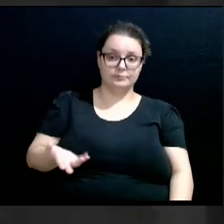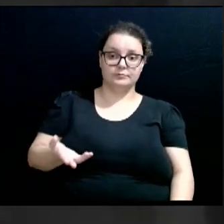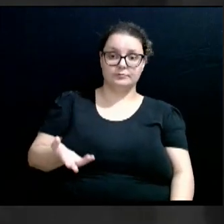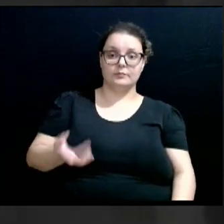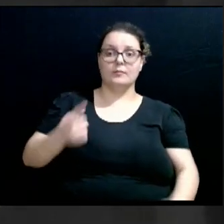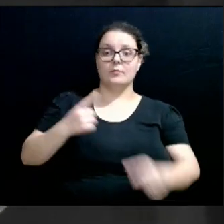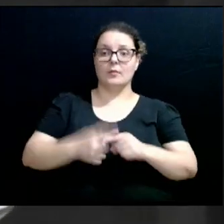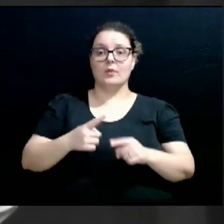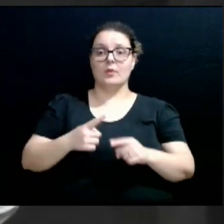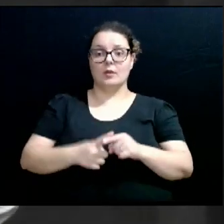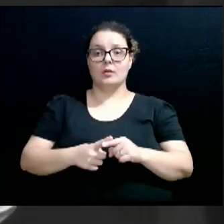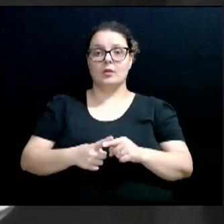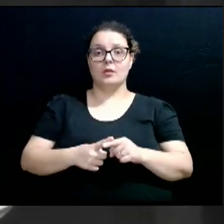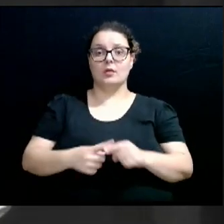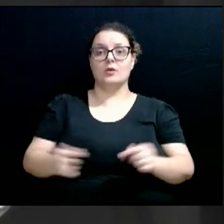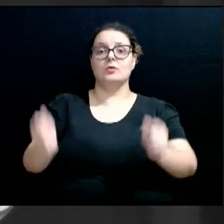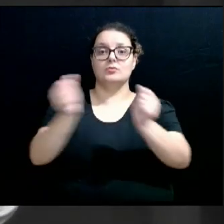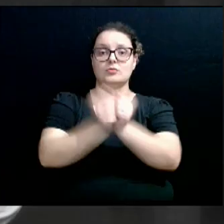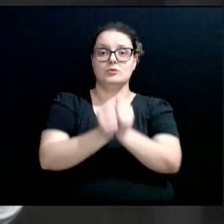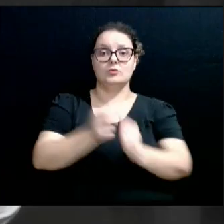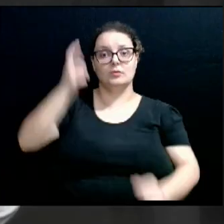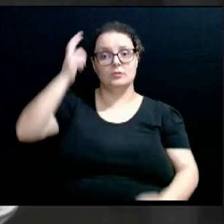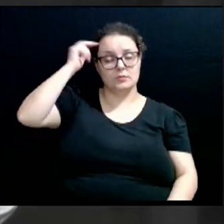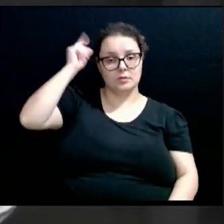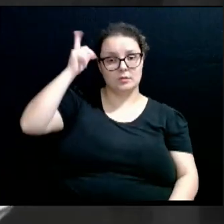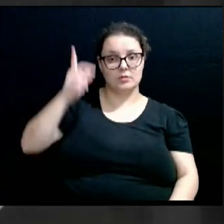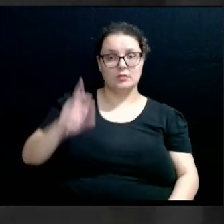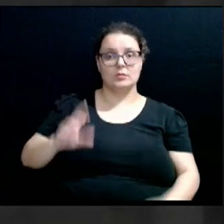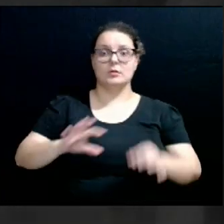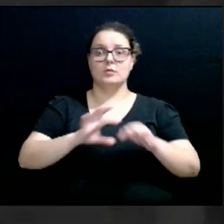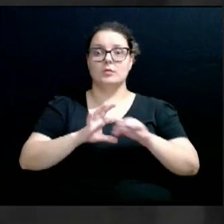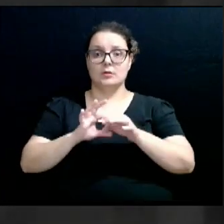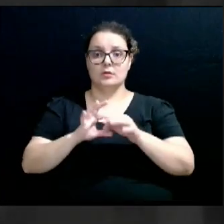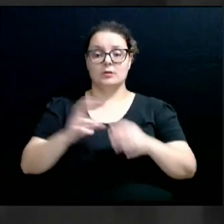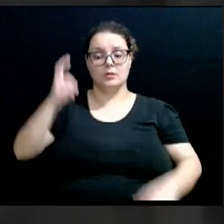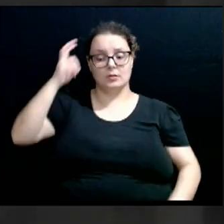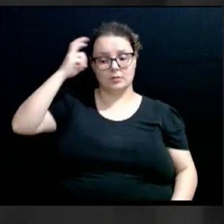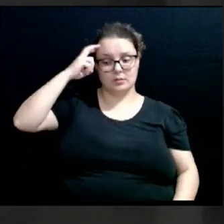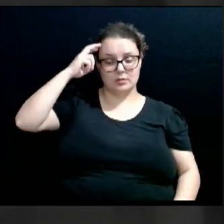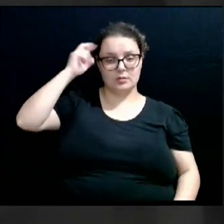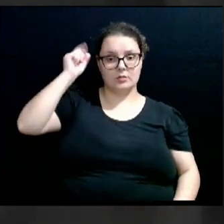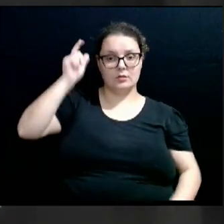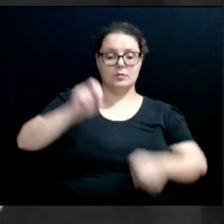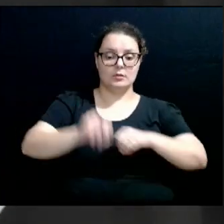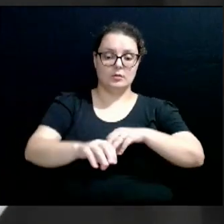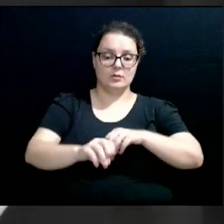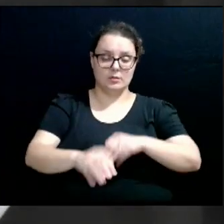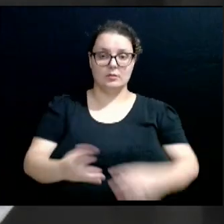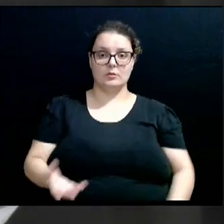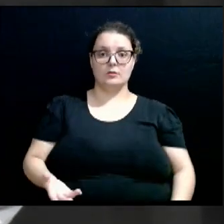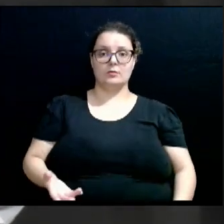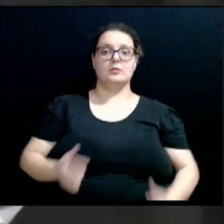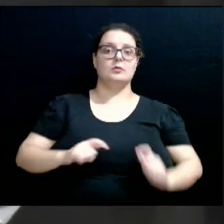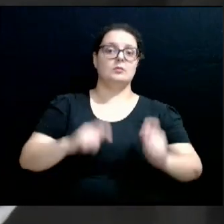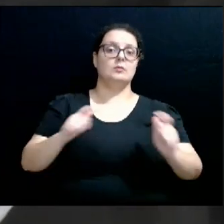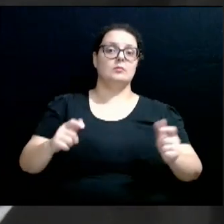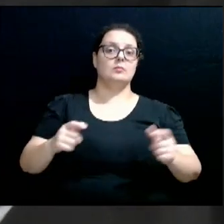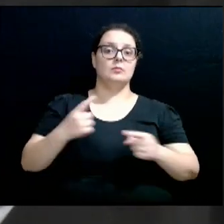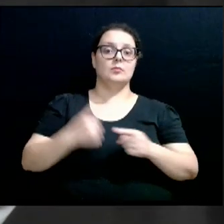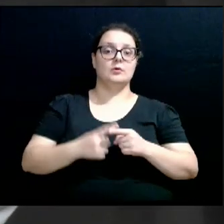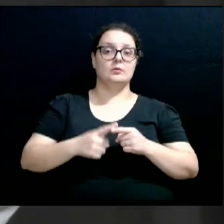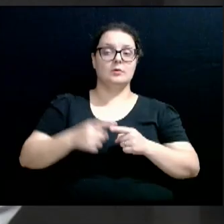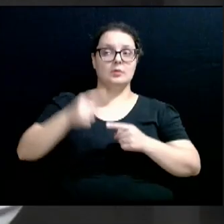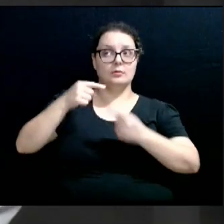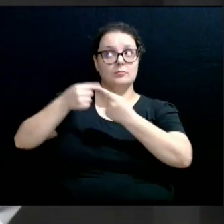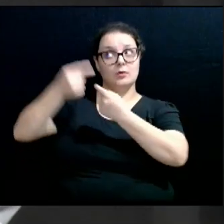cultura e a educação, a gente só tende a crescer, porque a gente faz um resgate cultural, a gente faz um resgate